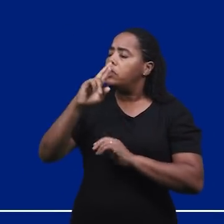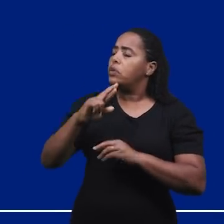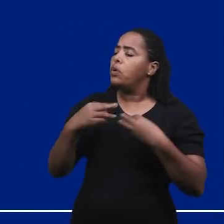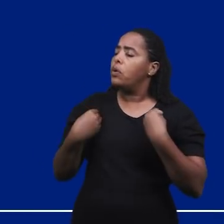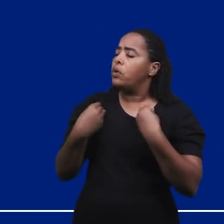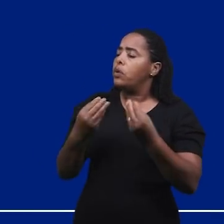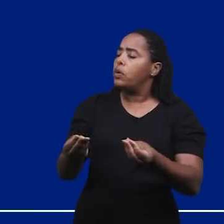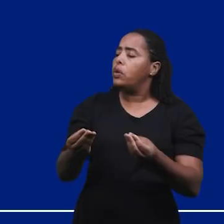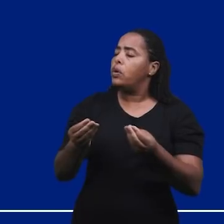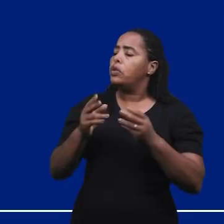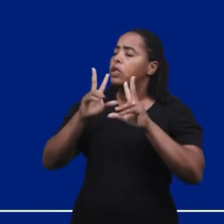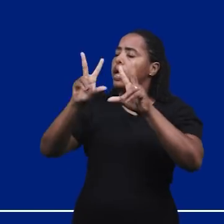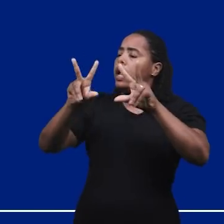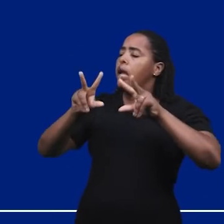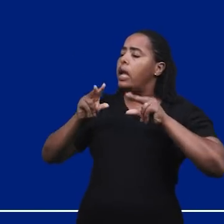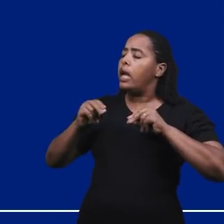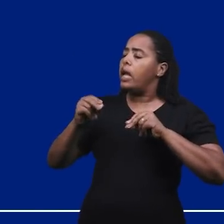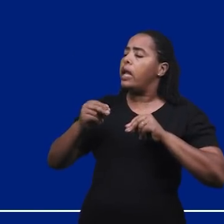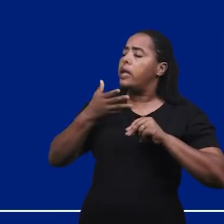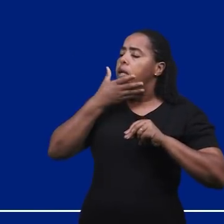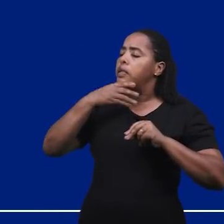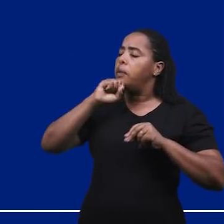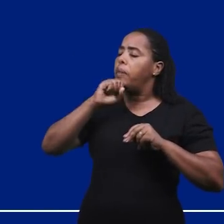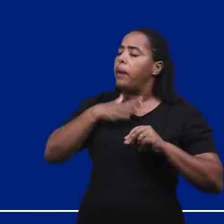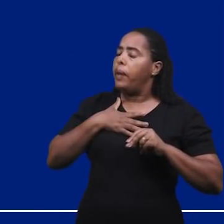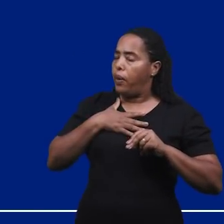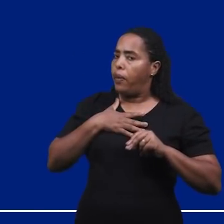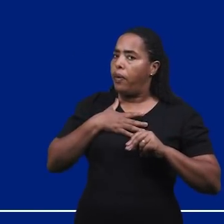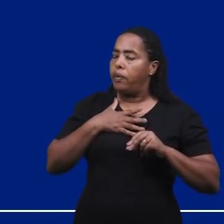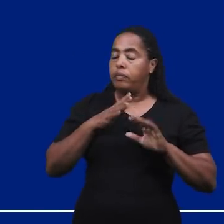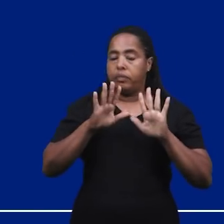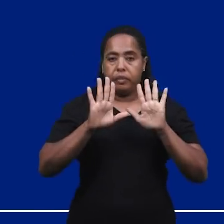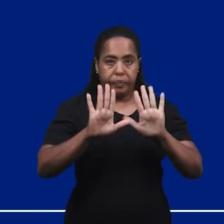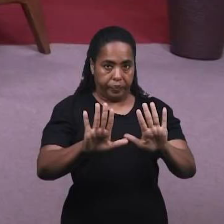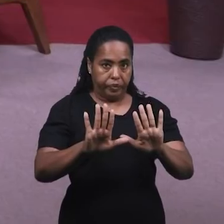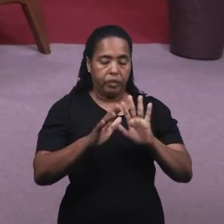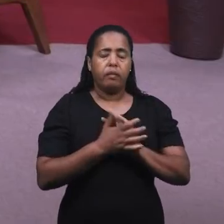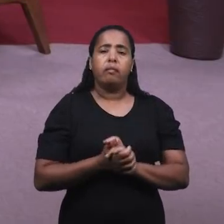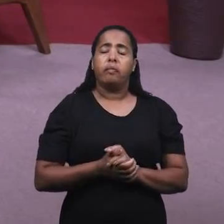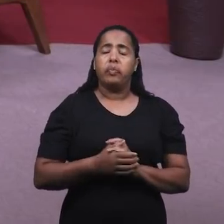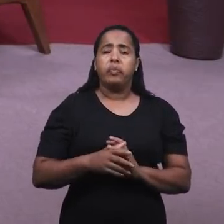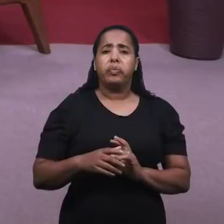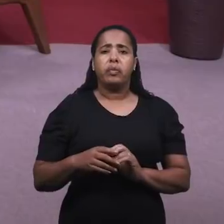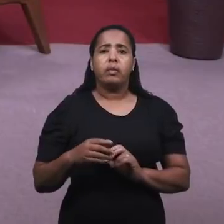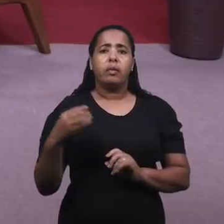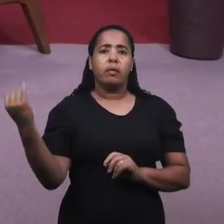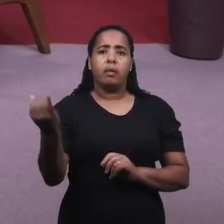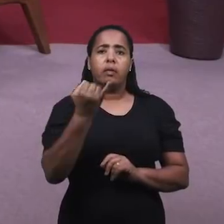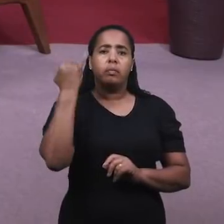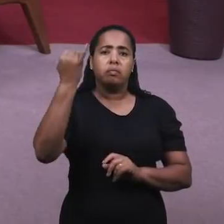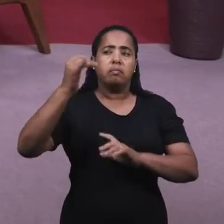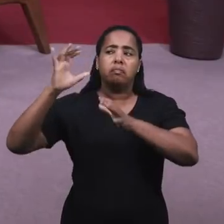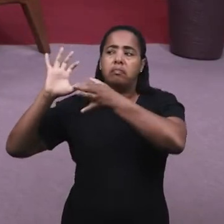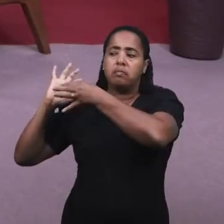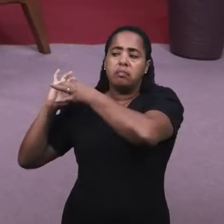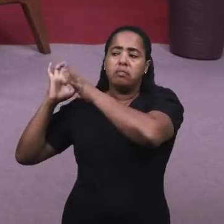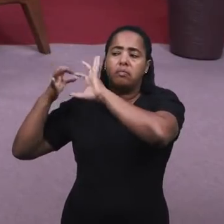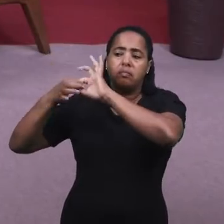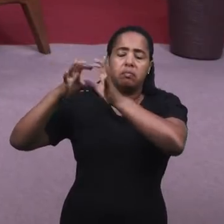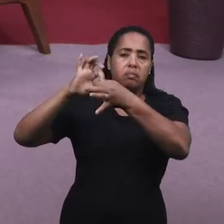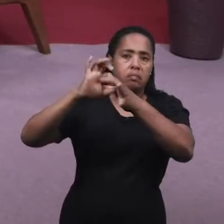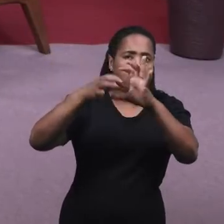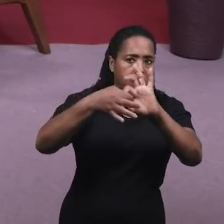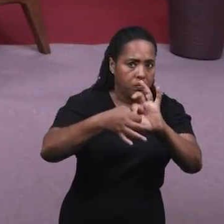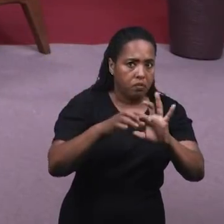dos meus pais. É importante nós compartilharmos o contexto em que isso se